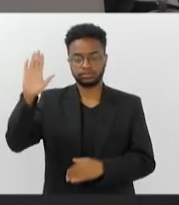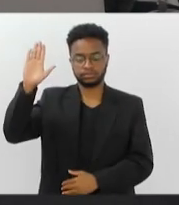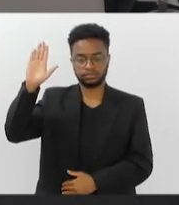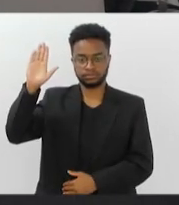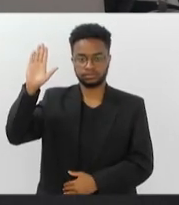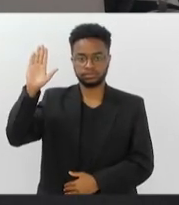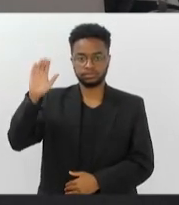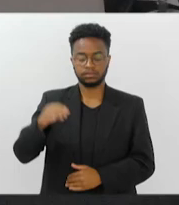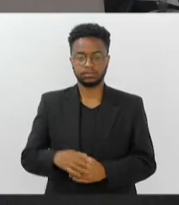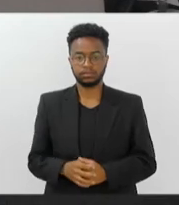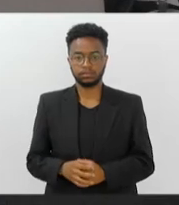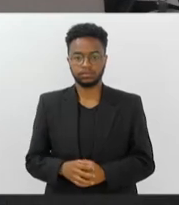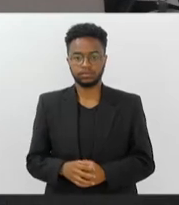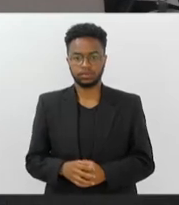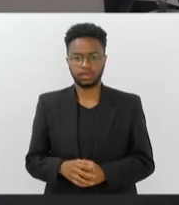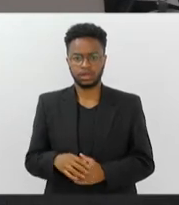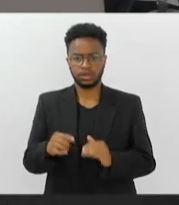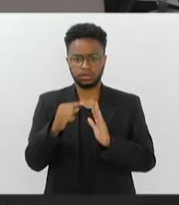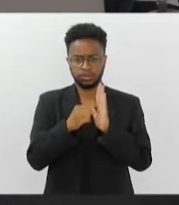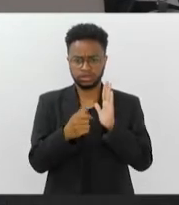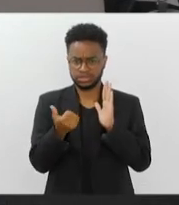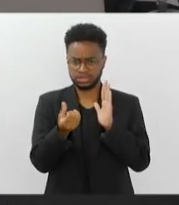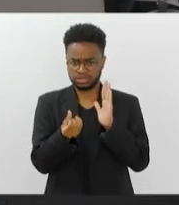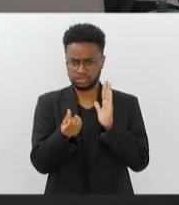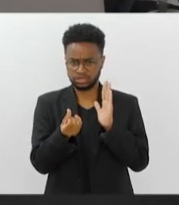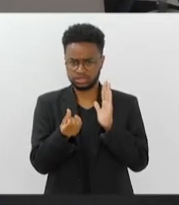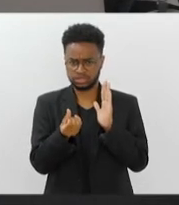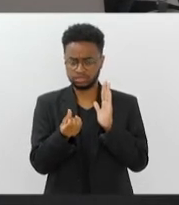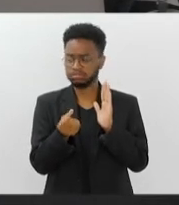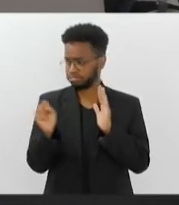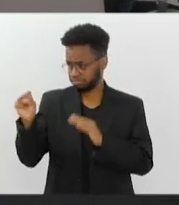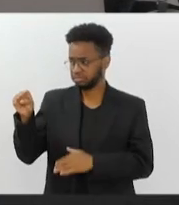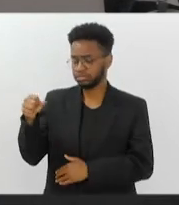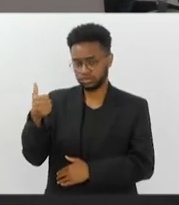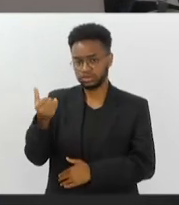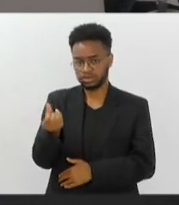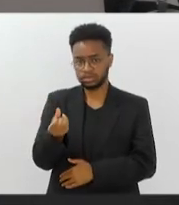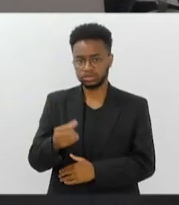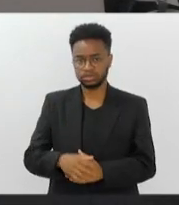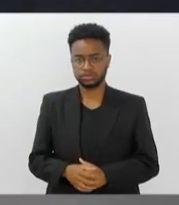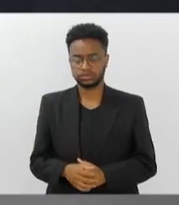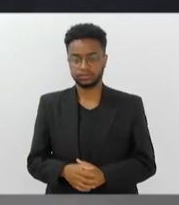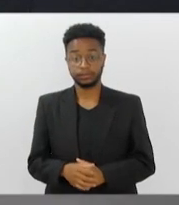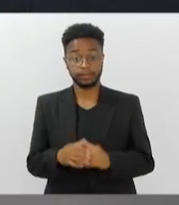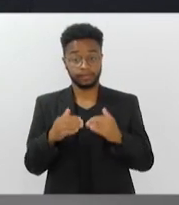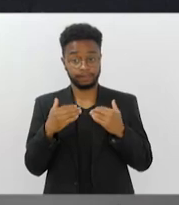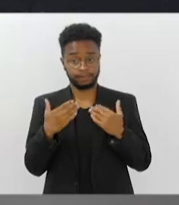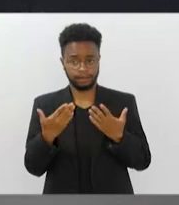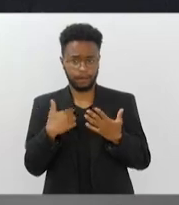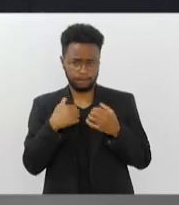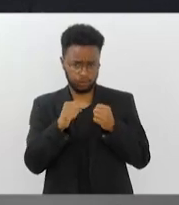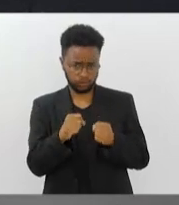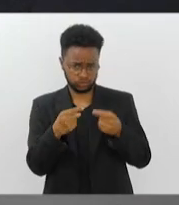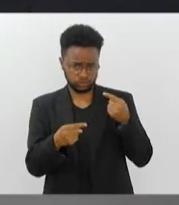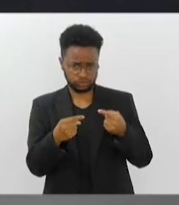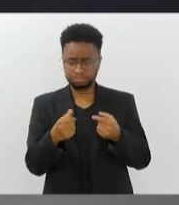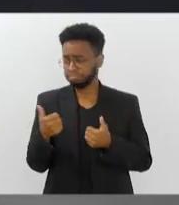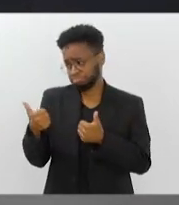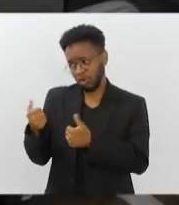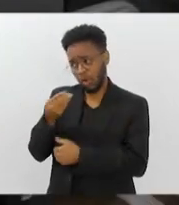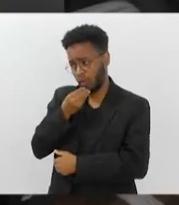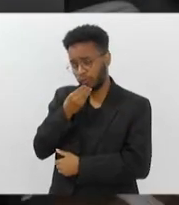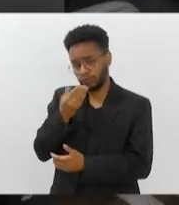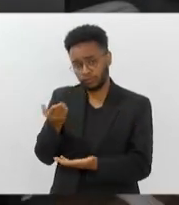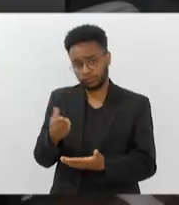Pois não. Está no 16? Estou no 16. É o seguinte, posso discutir? Claro.